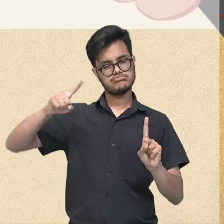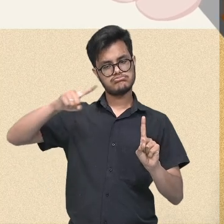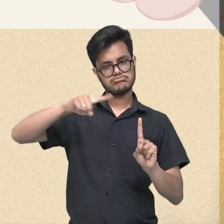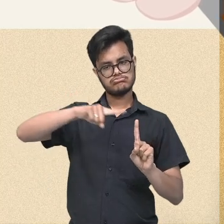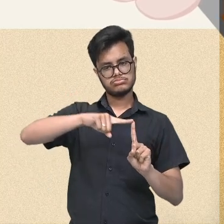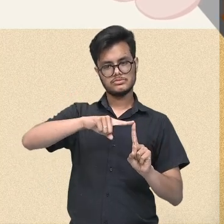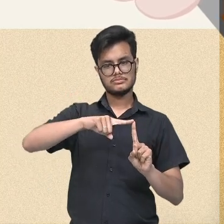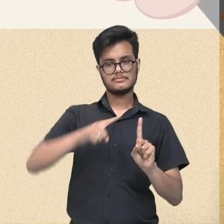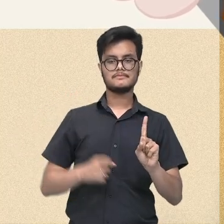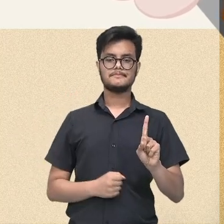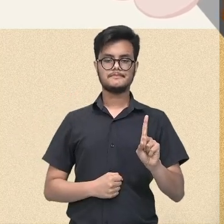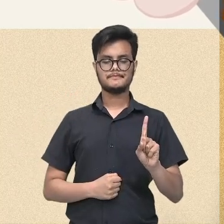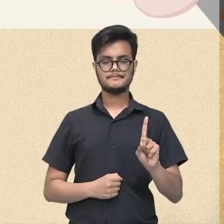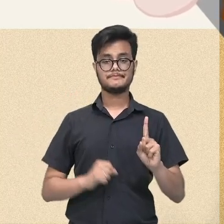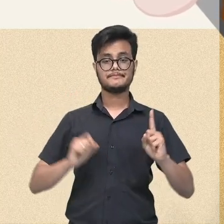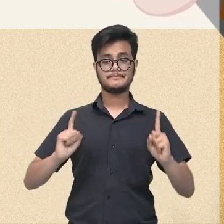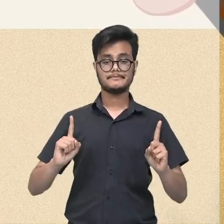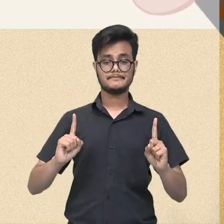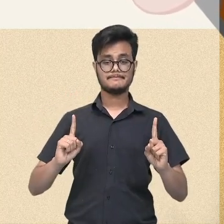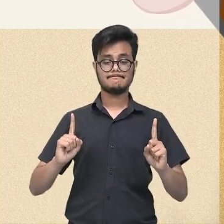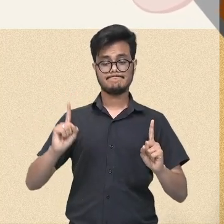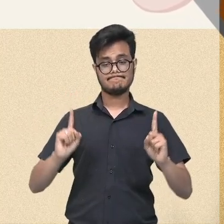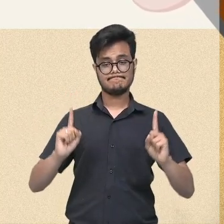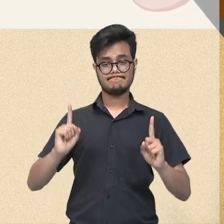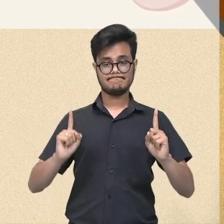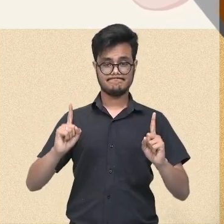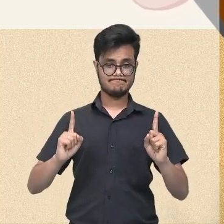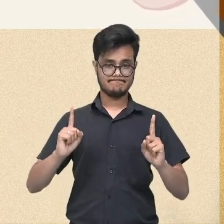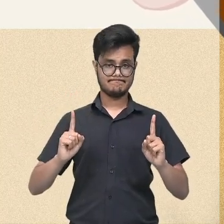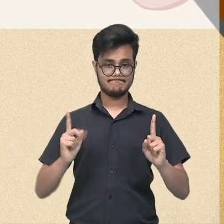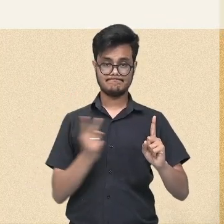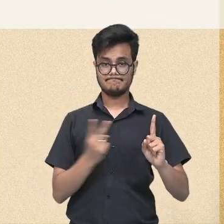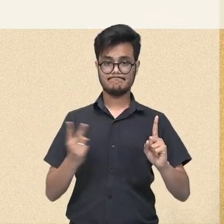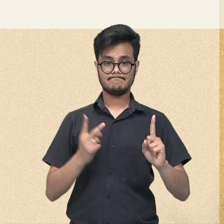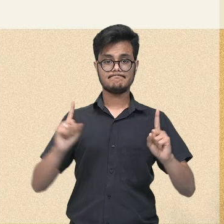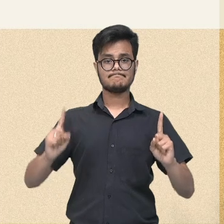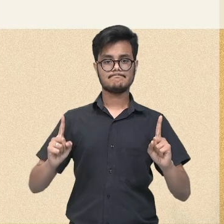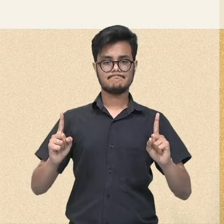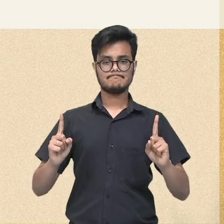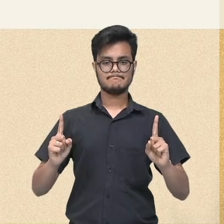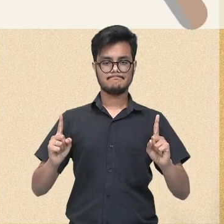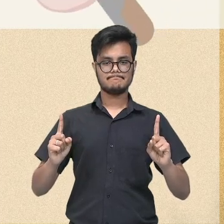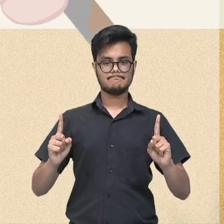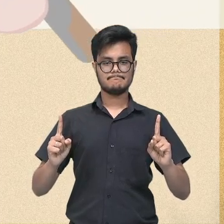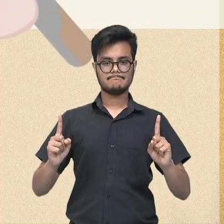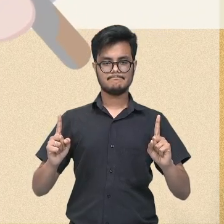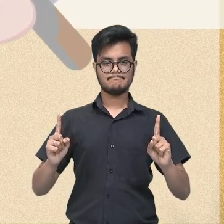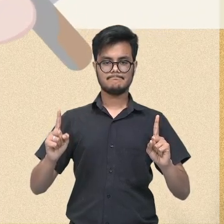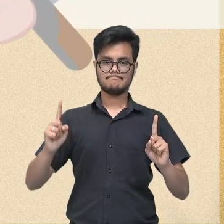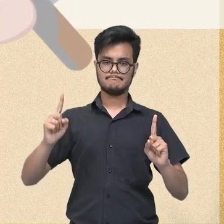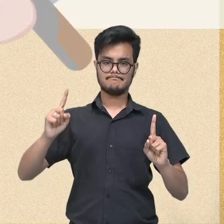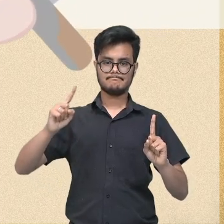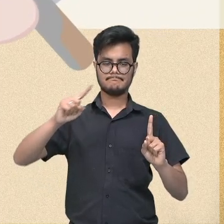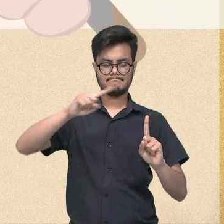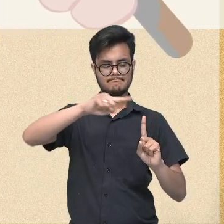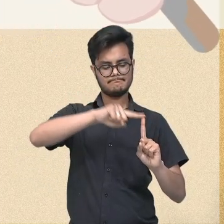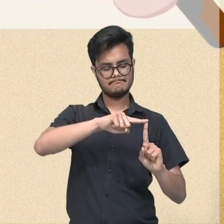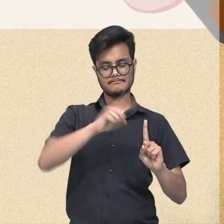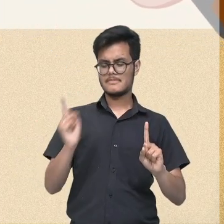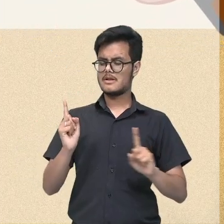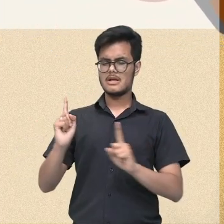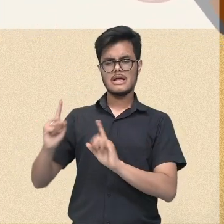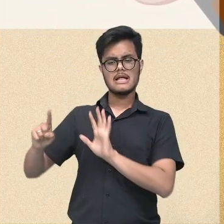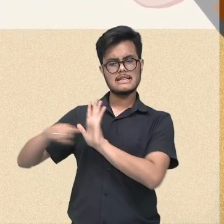eletrização por contato, eu tenho aí duas esferas condutoras, só que uma